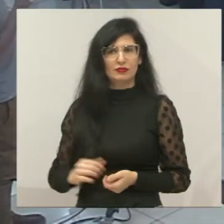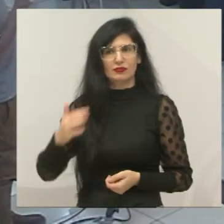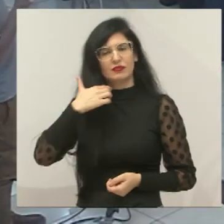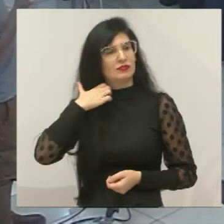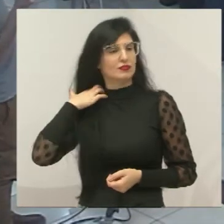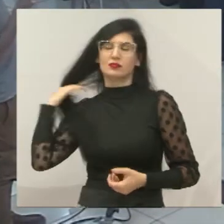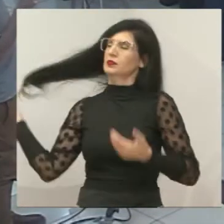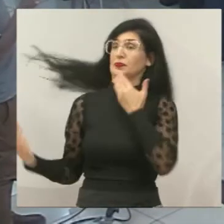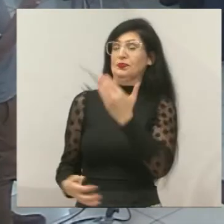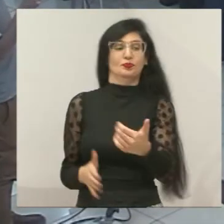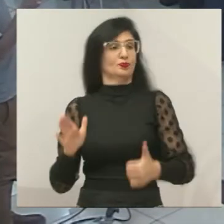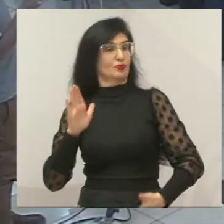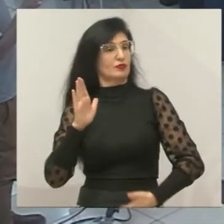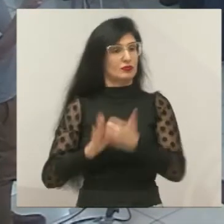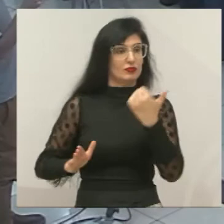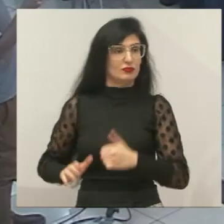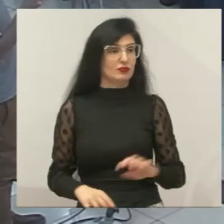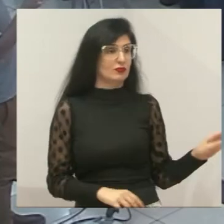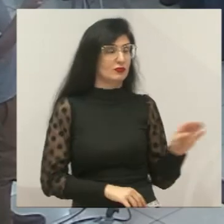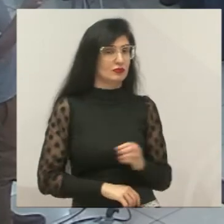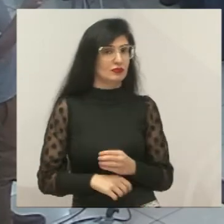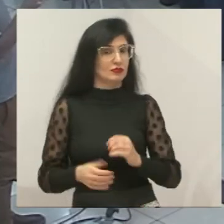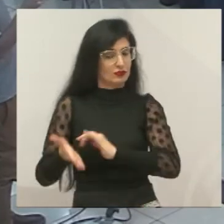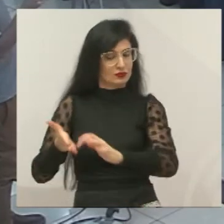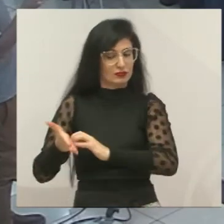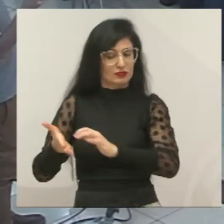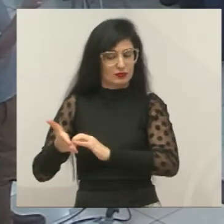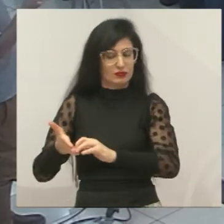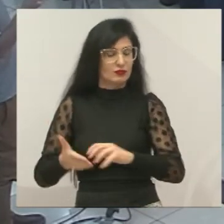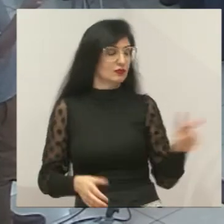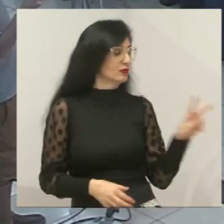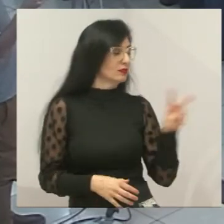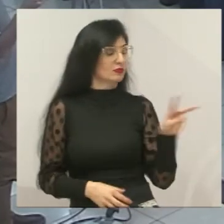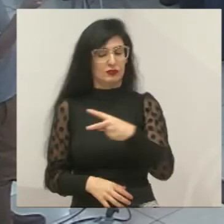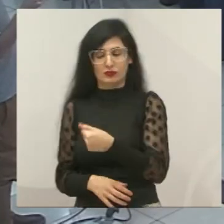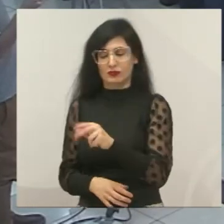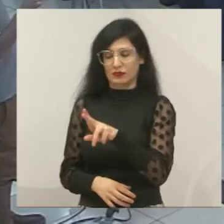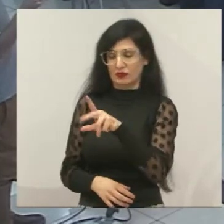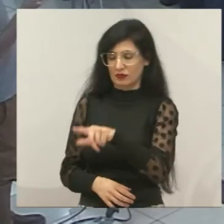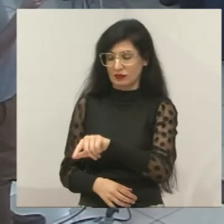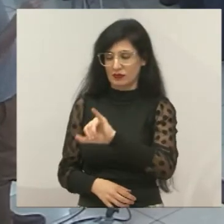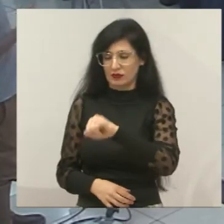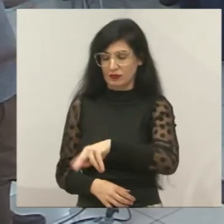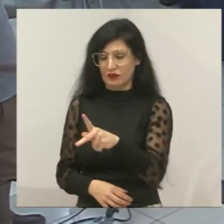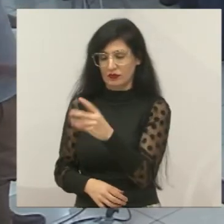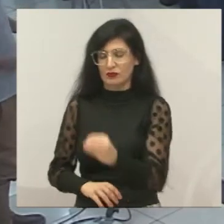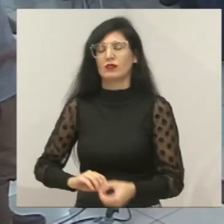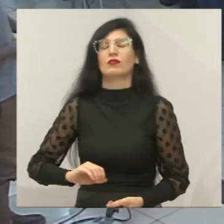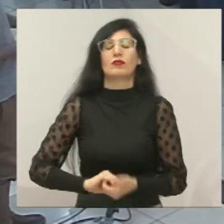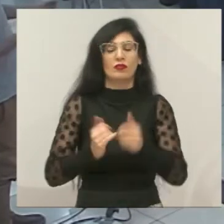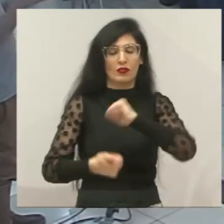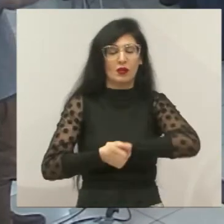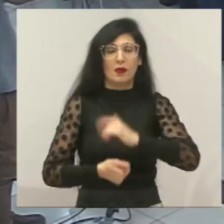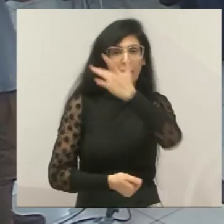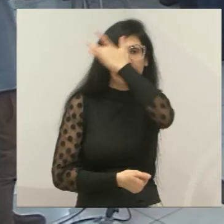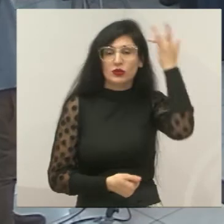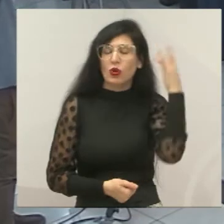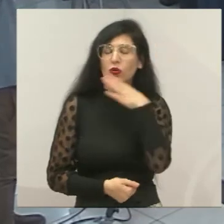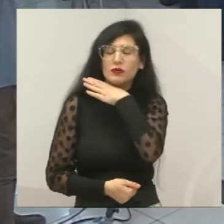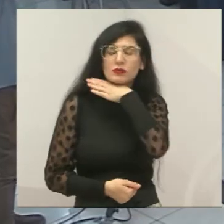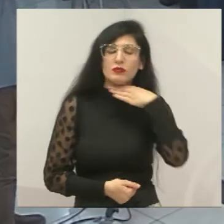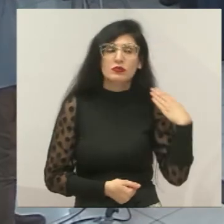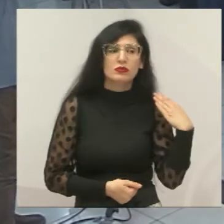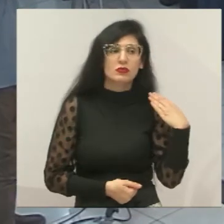Solicito ao primeiro secretário, vereador Paulinho do Esporte, que faça a leitura dos votos de pesar apresentados pelos